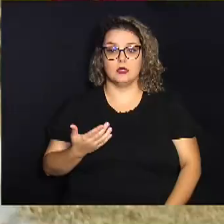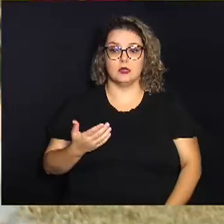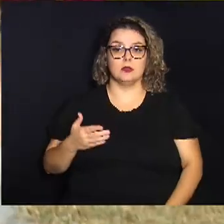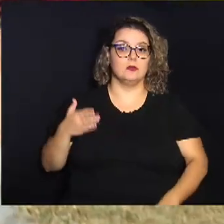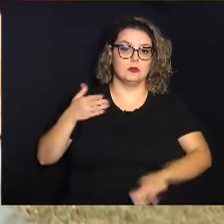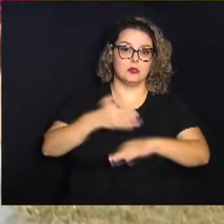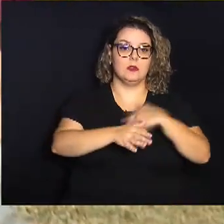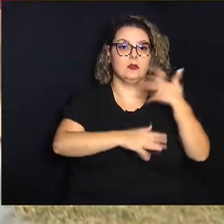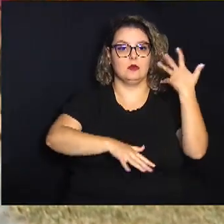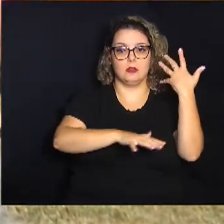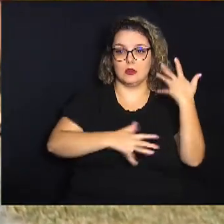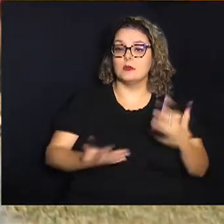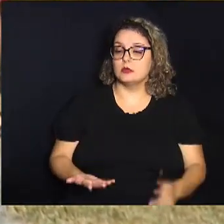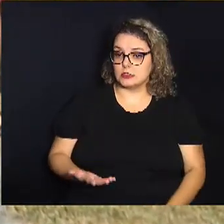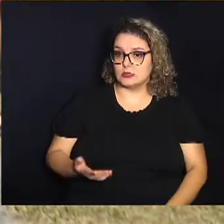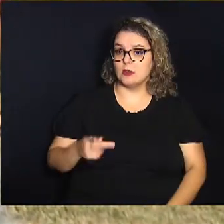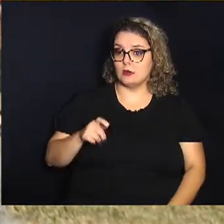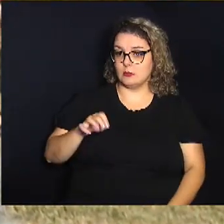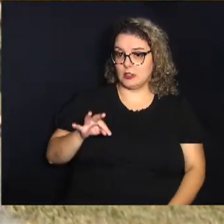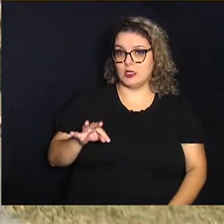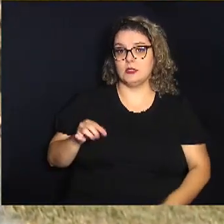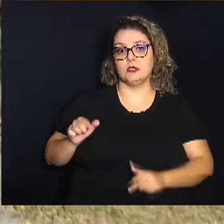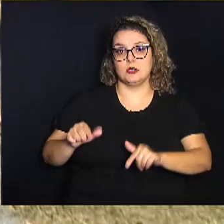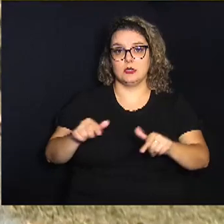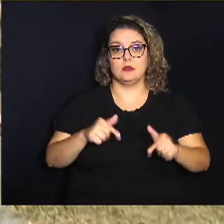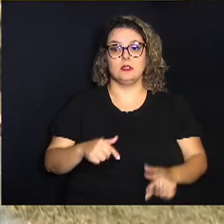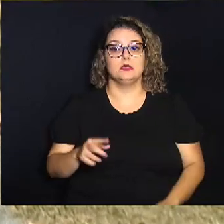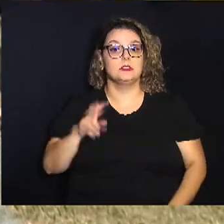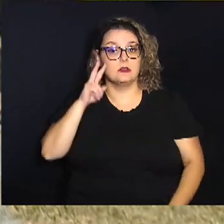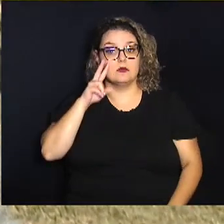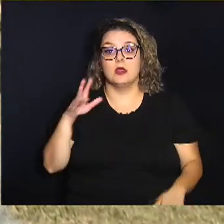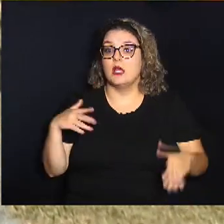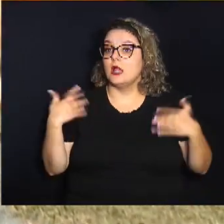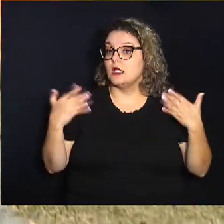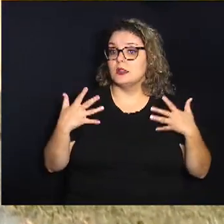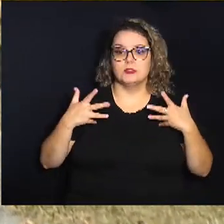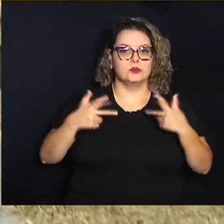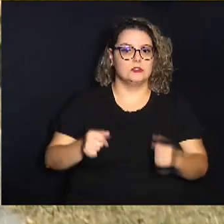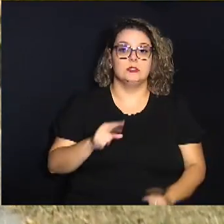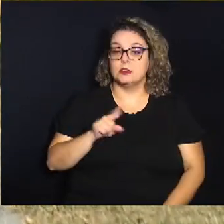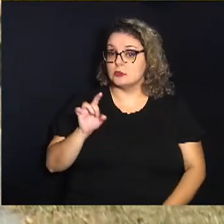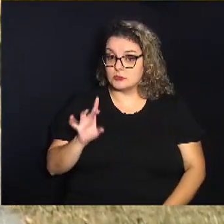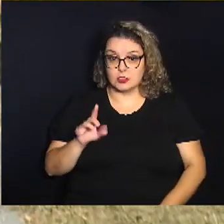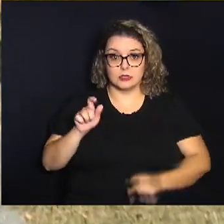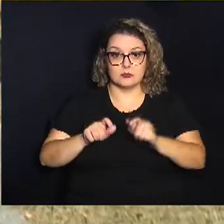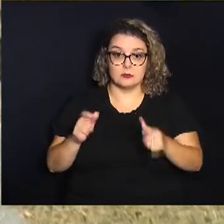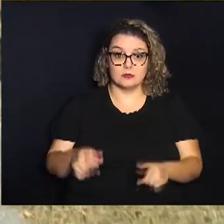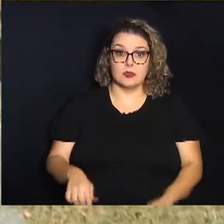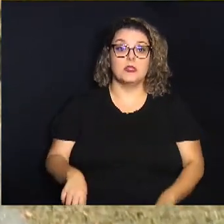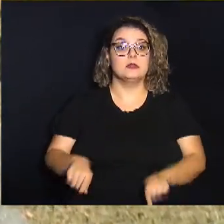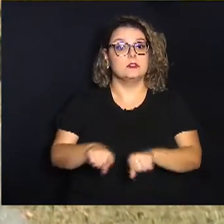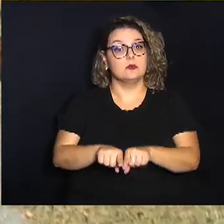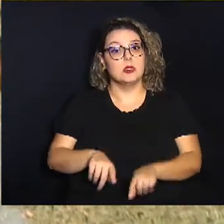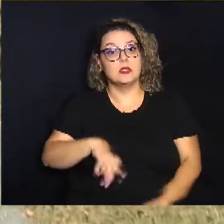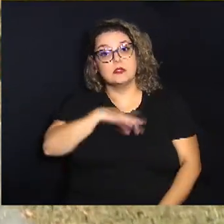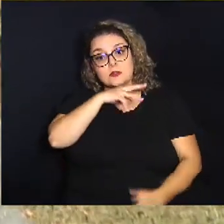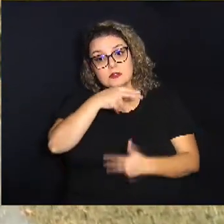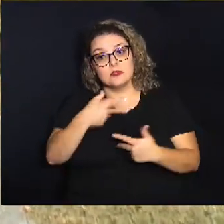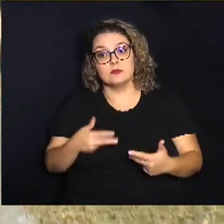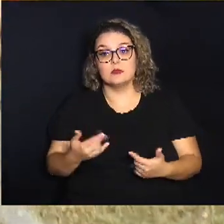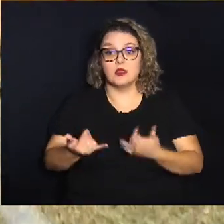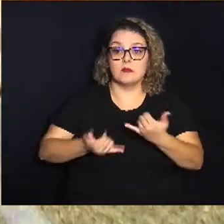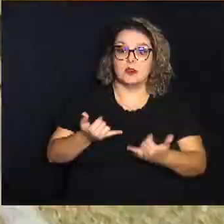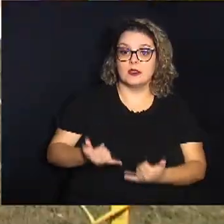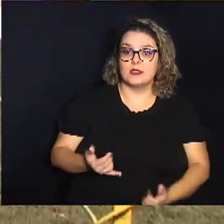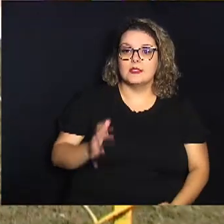pet, nesses locais, você vê a alegria de todo mundo, não só das pessoas, mas também dos pets brincando. E às vezes o pet que você acha que